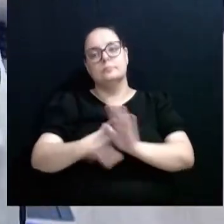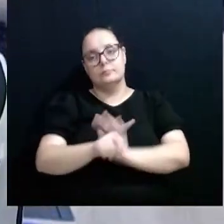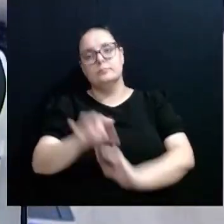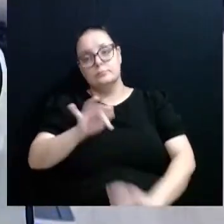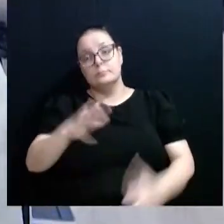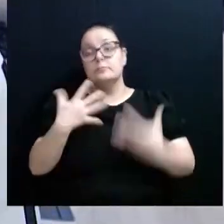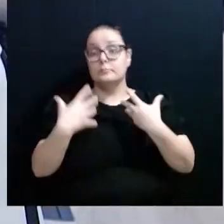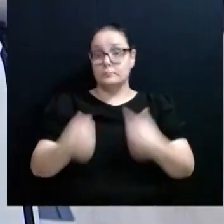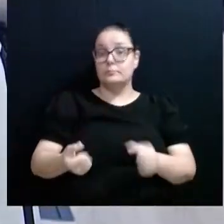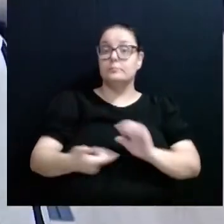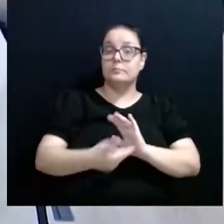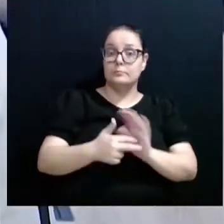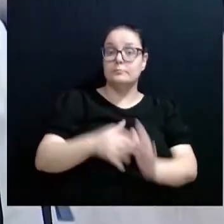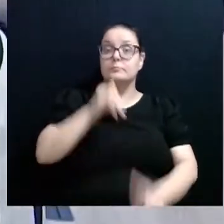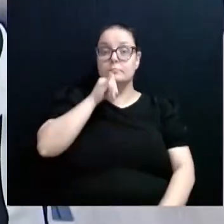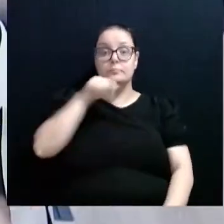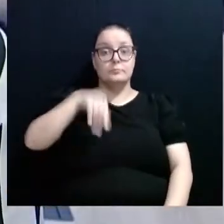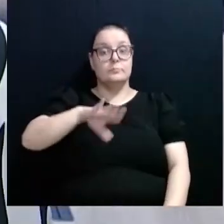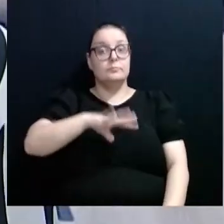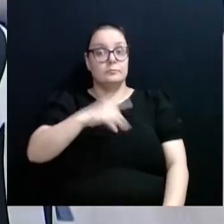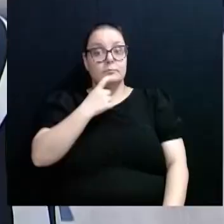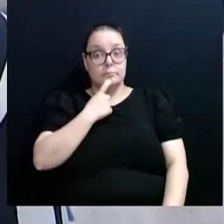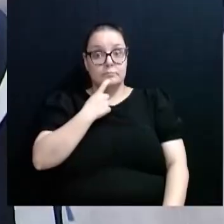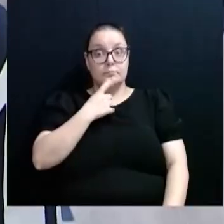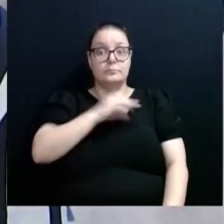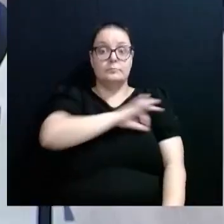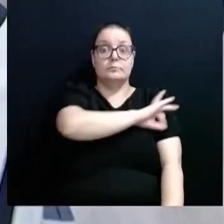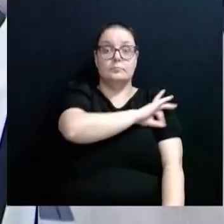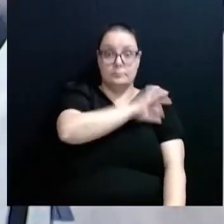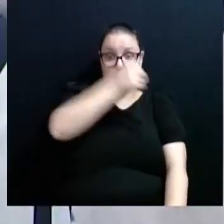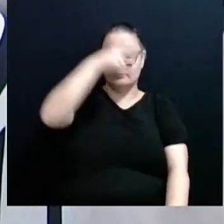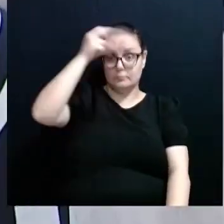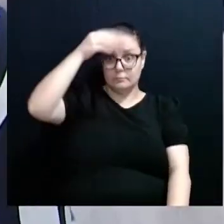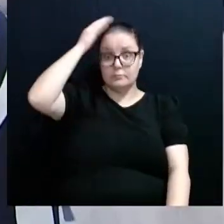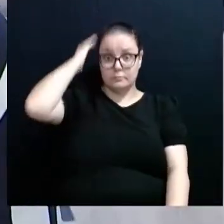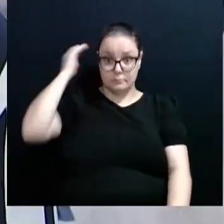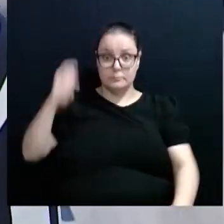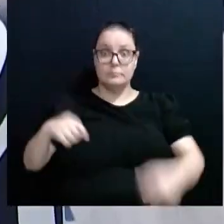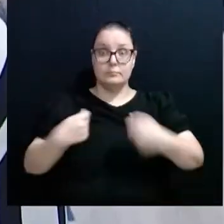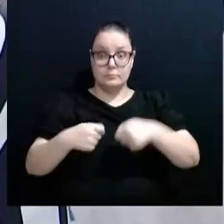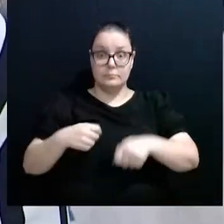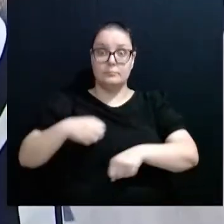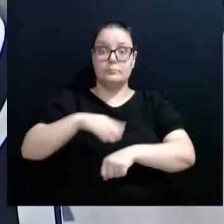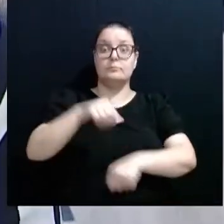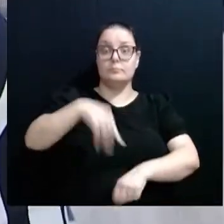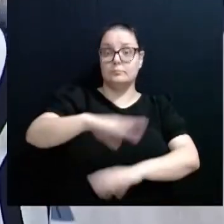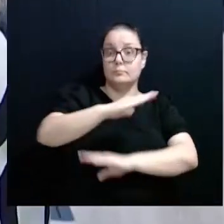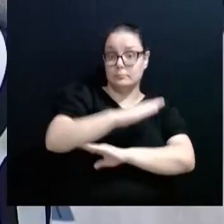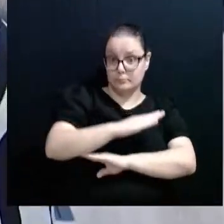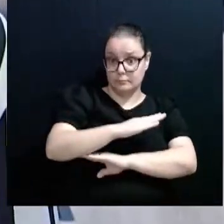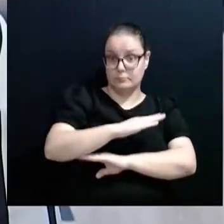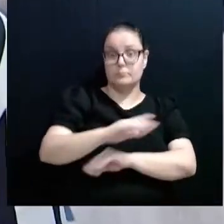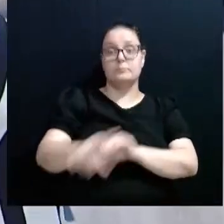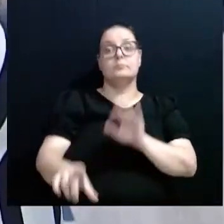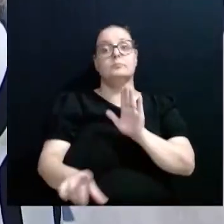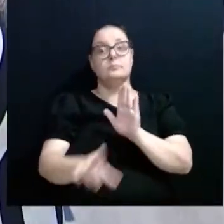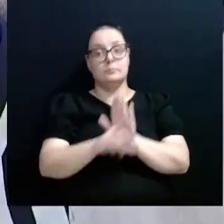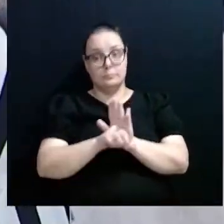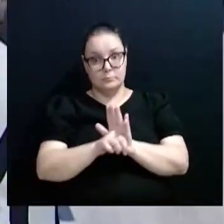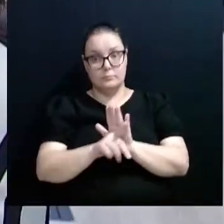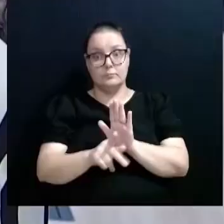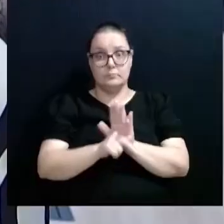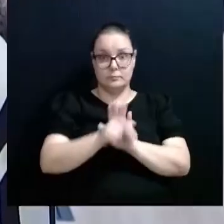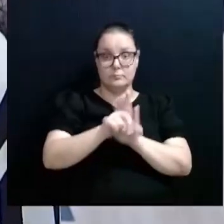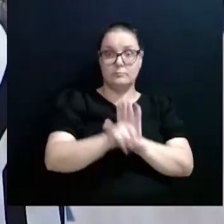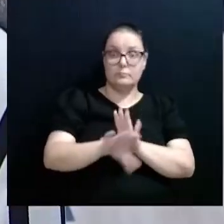por exemplo, em Campinas, que o prefeito Darcy Saad precisa encaminhar aqui para a Câmara uma lei, um projeto de lei complementar